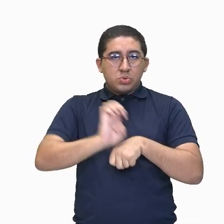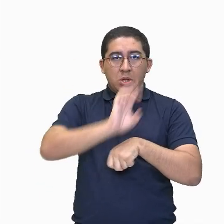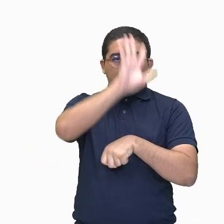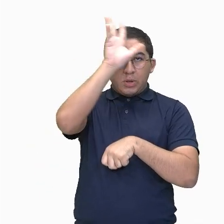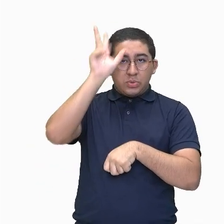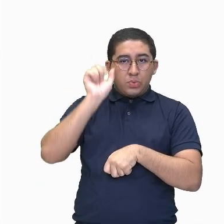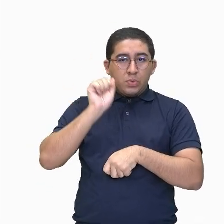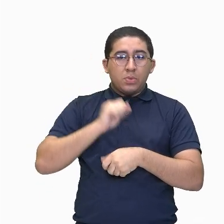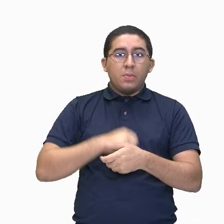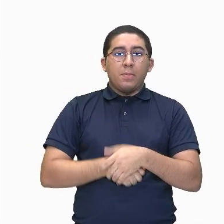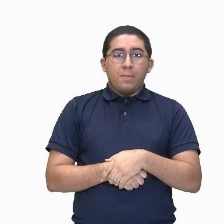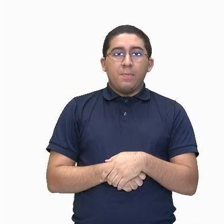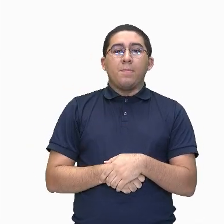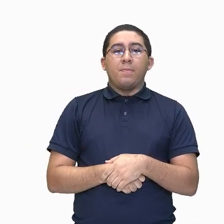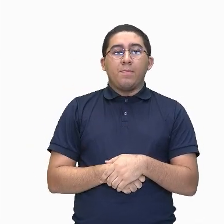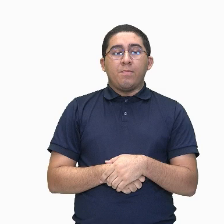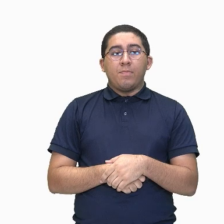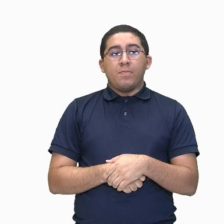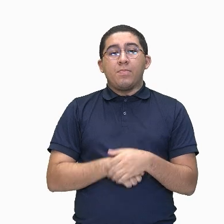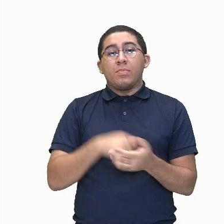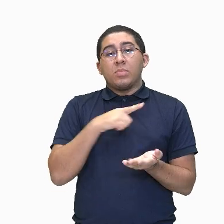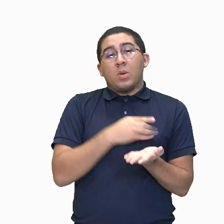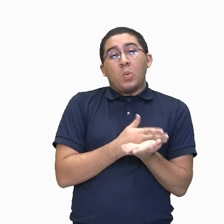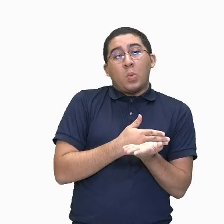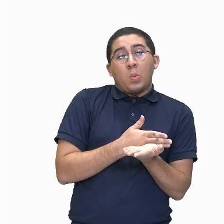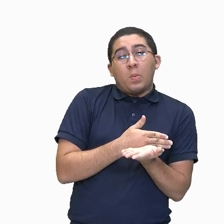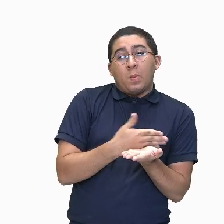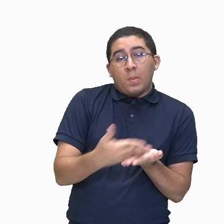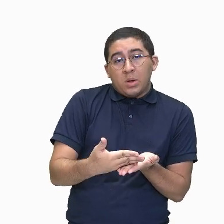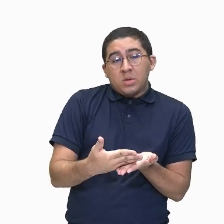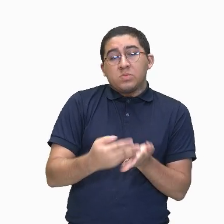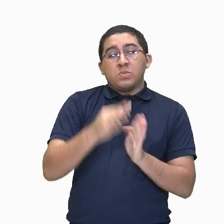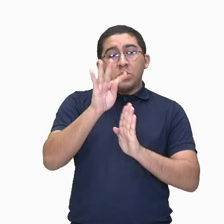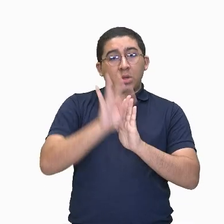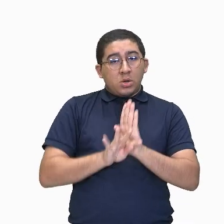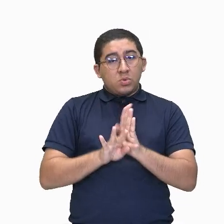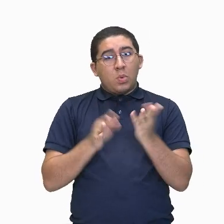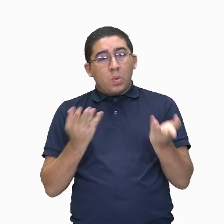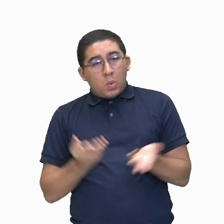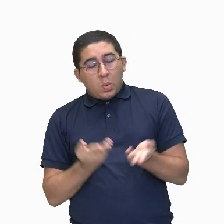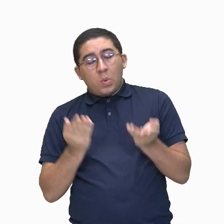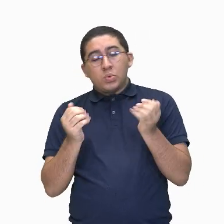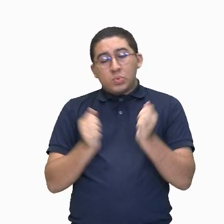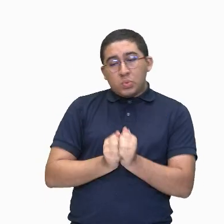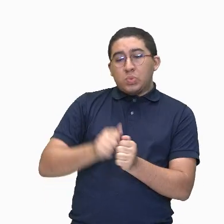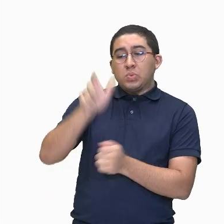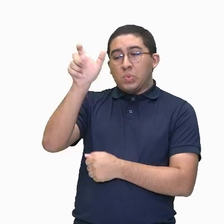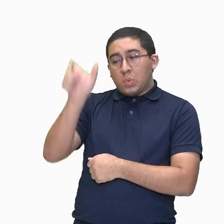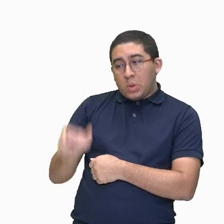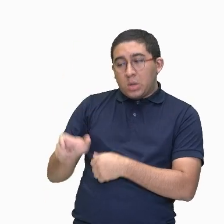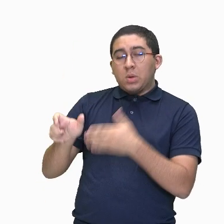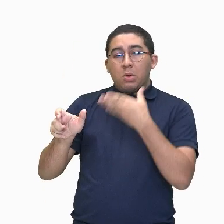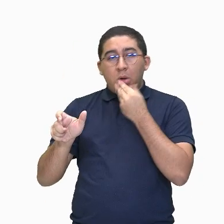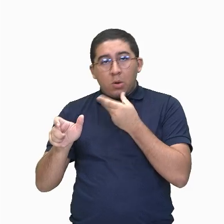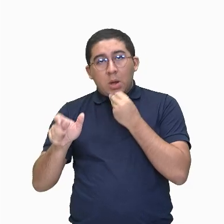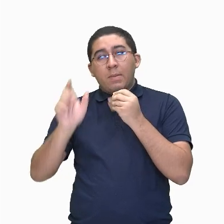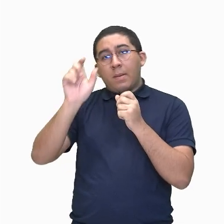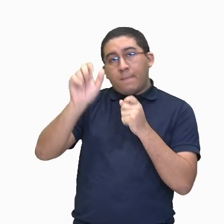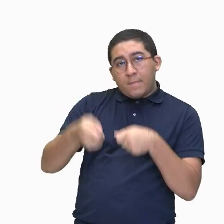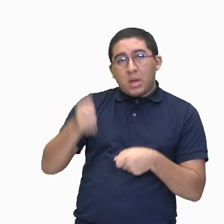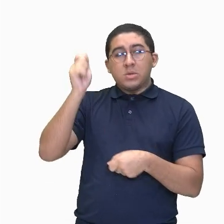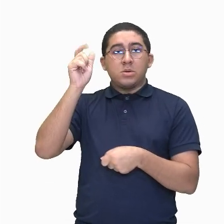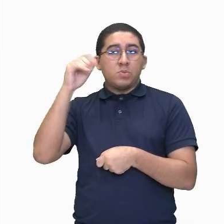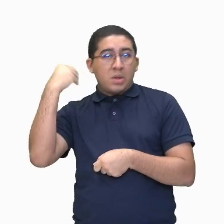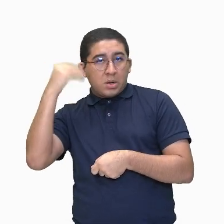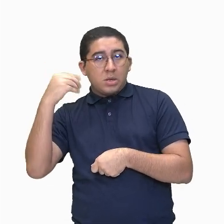a introdução, um entrevistador, ele começa, né? Hoje estamos aqui com o senhor José da Silva, um pescador experiente que vive